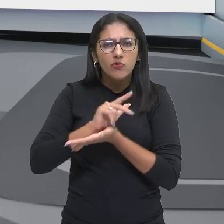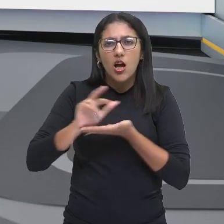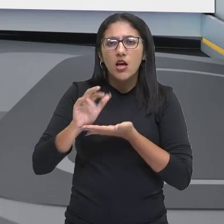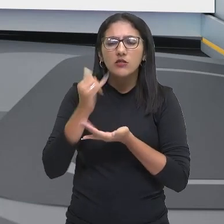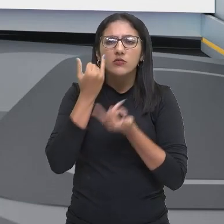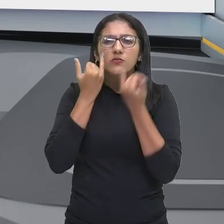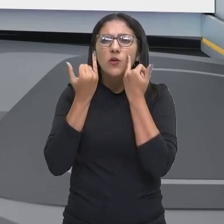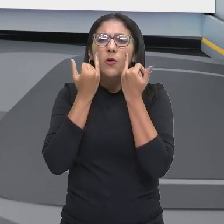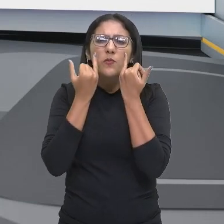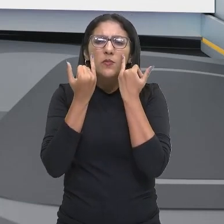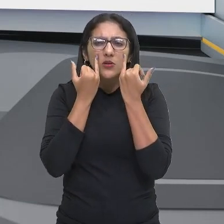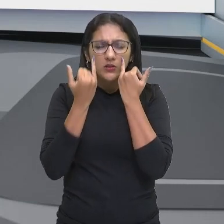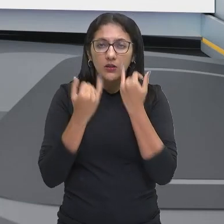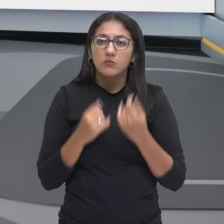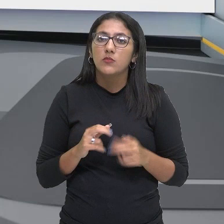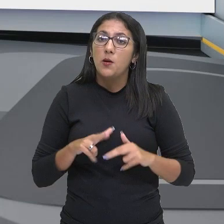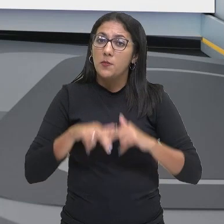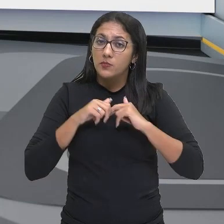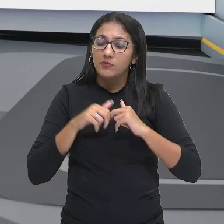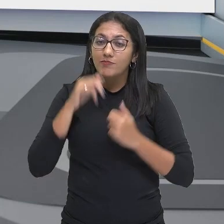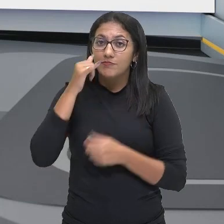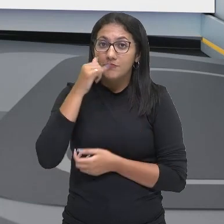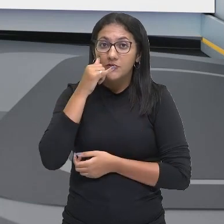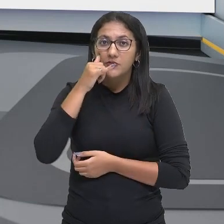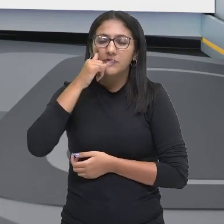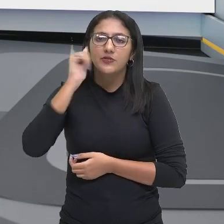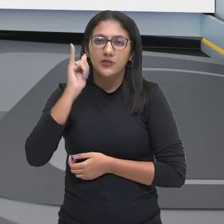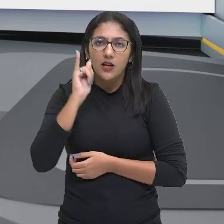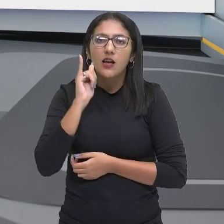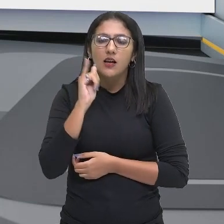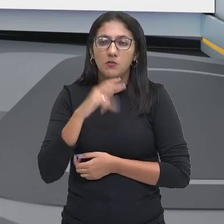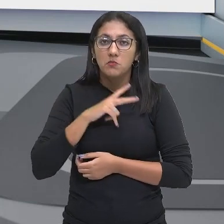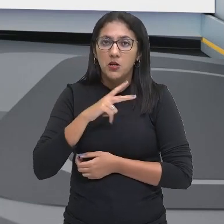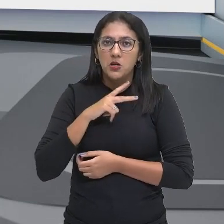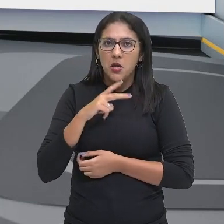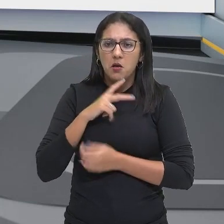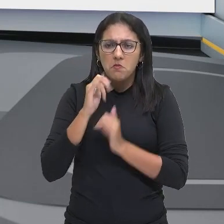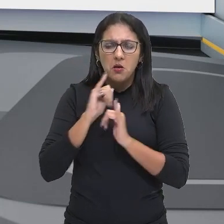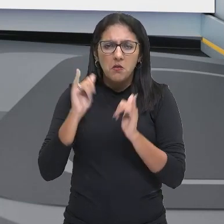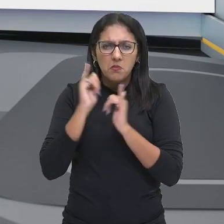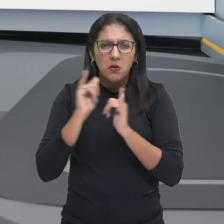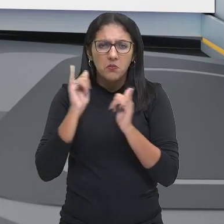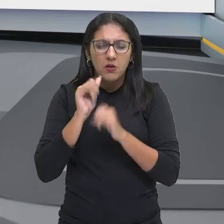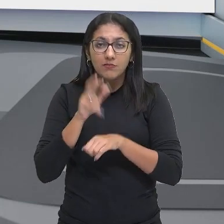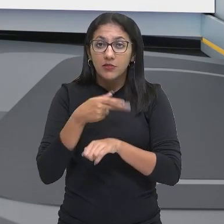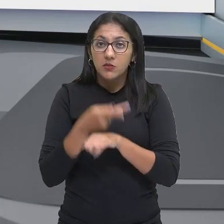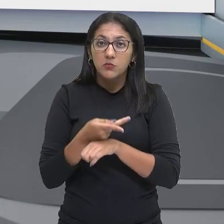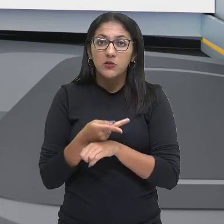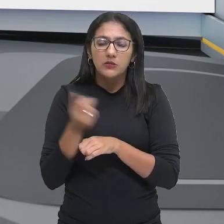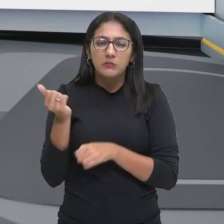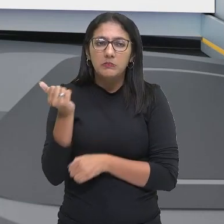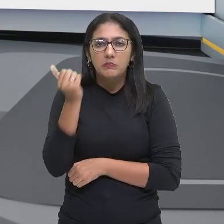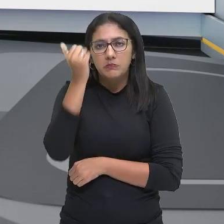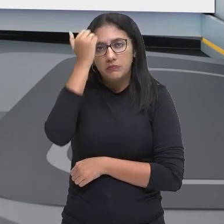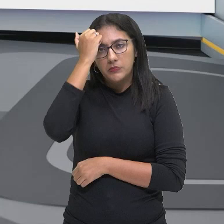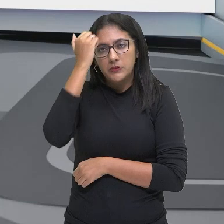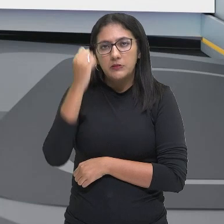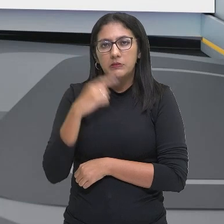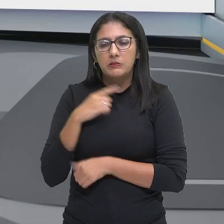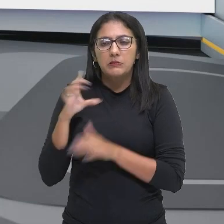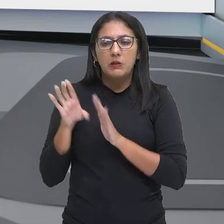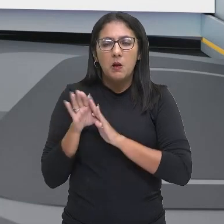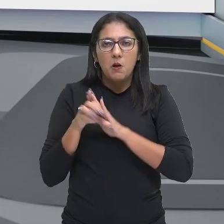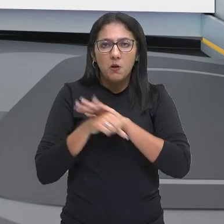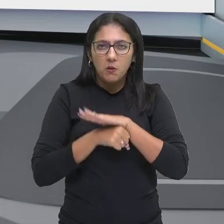de modo a evitar a exposição virtual e um consequente roubo